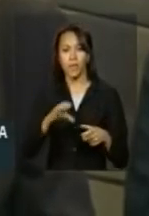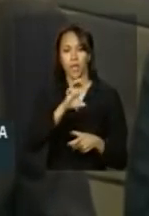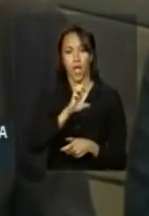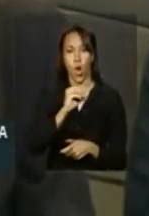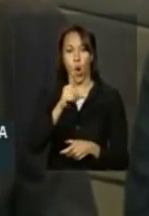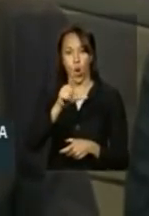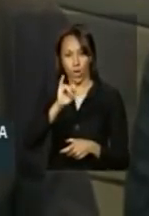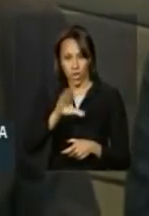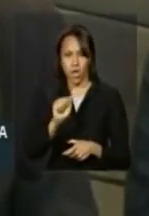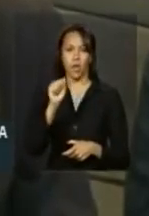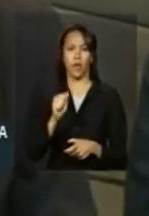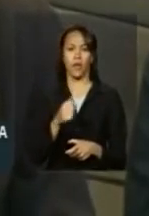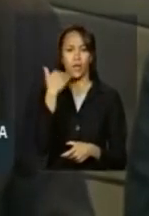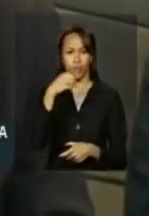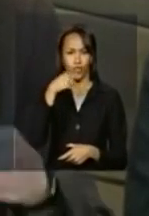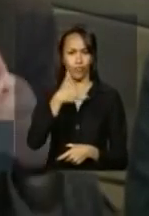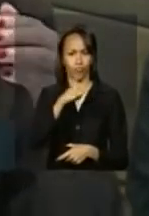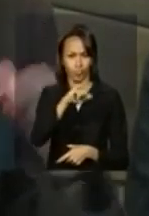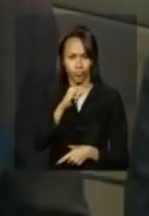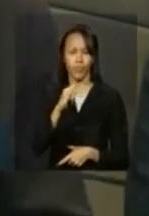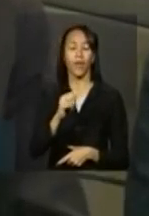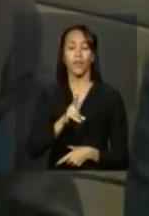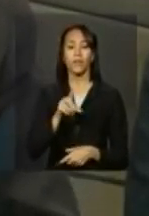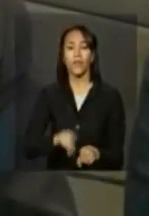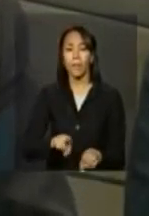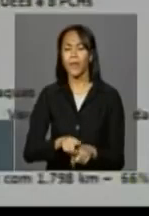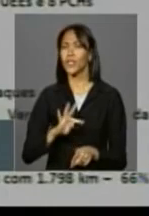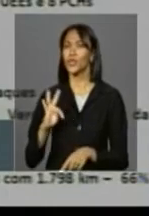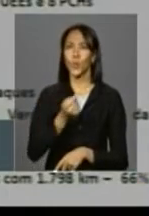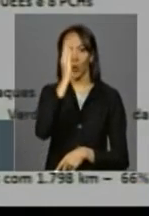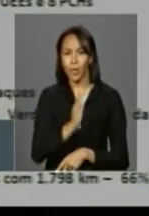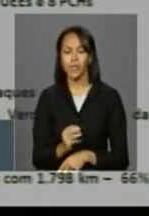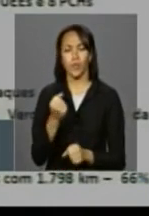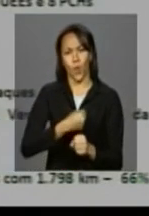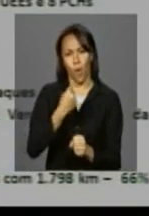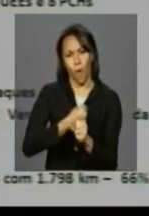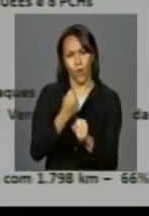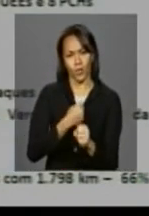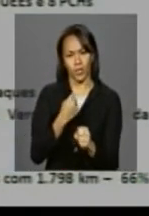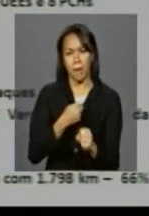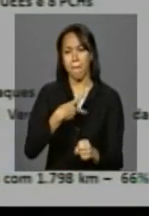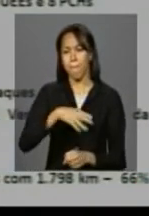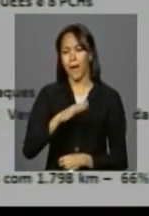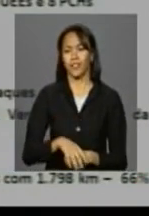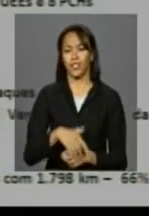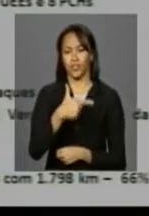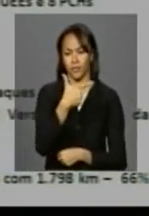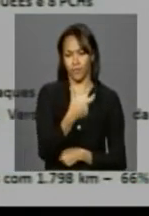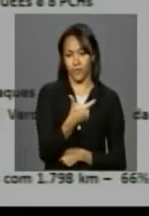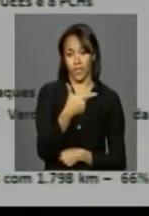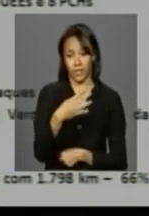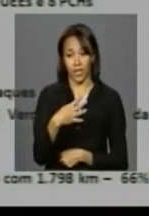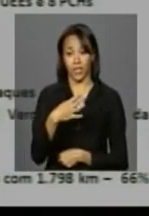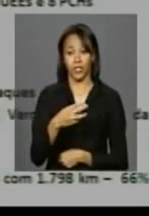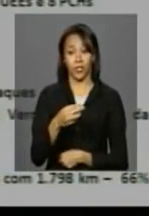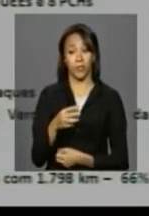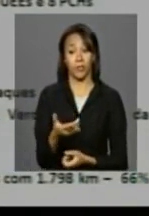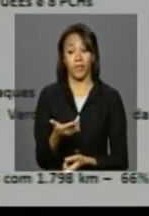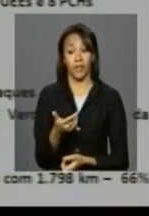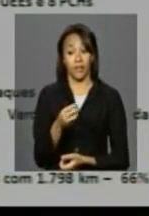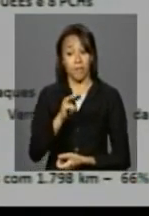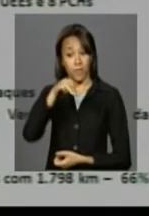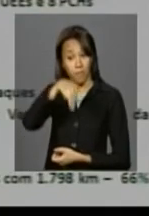nossa matriz energética. Estão em obras em todo o país mais de 27 mil megawatts nesse número